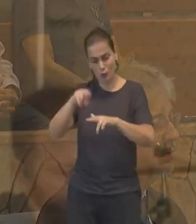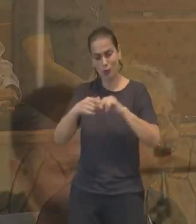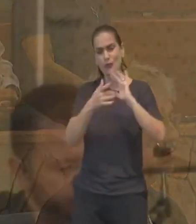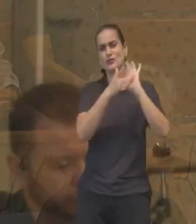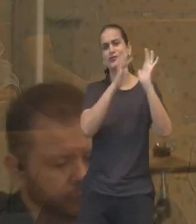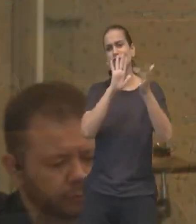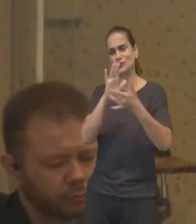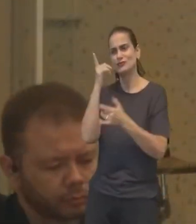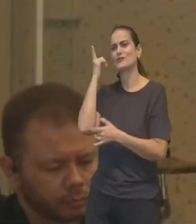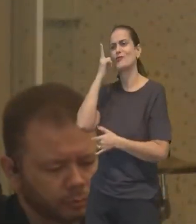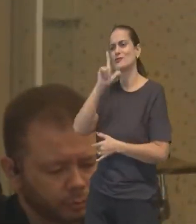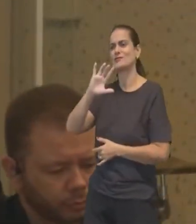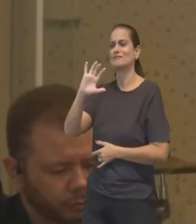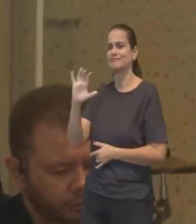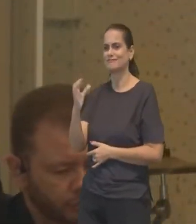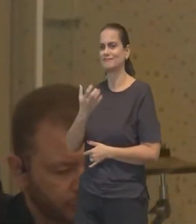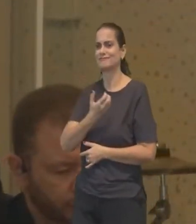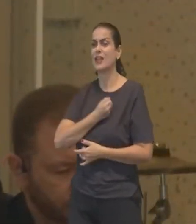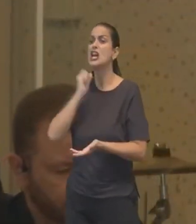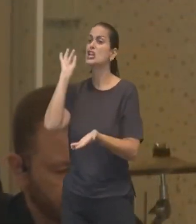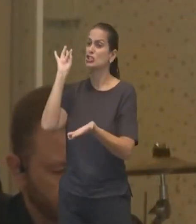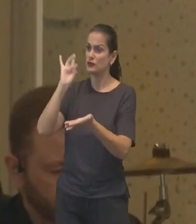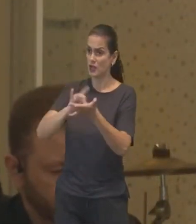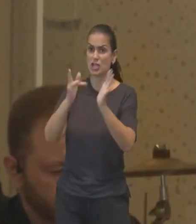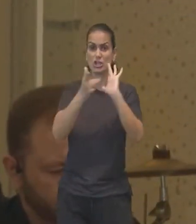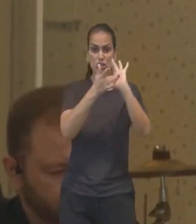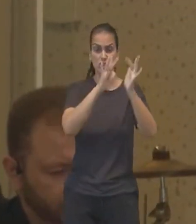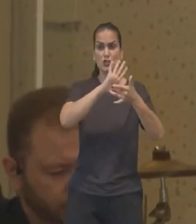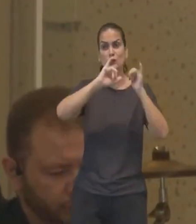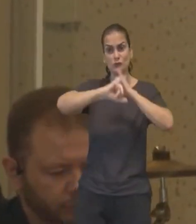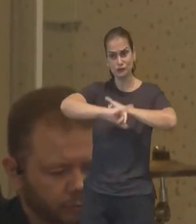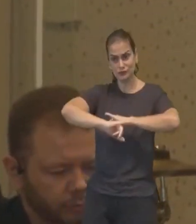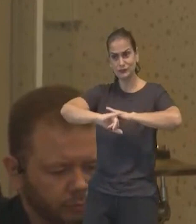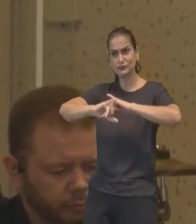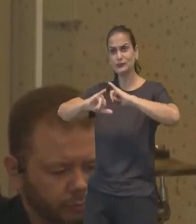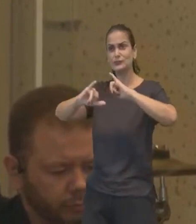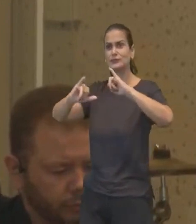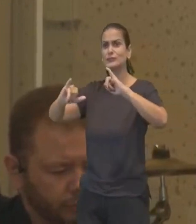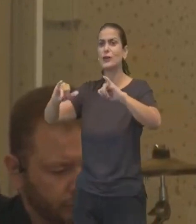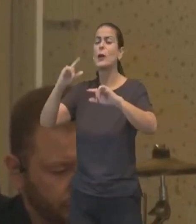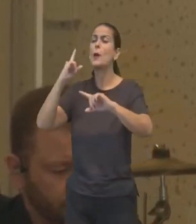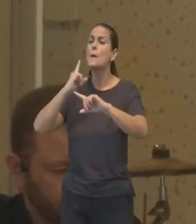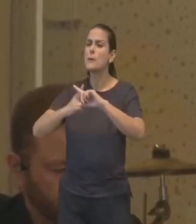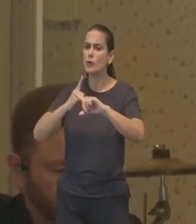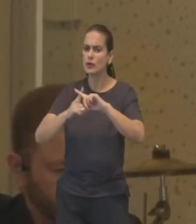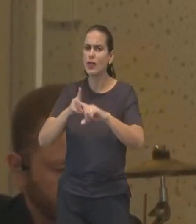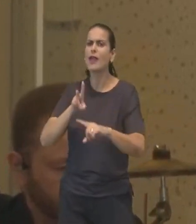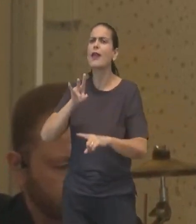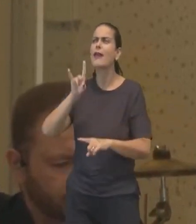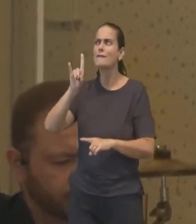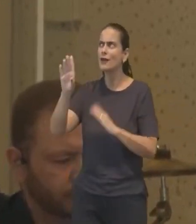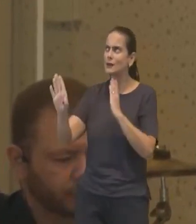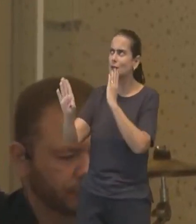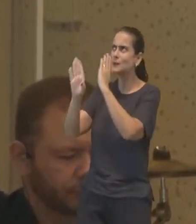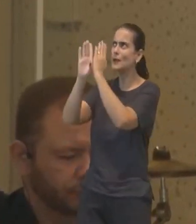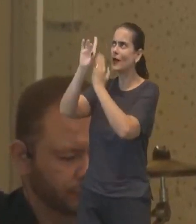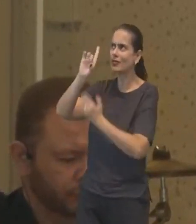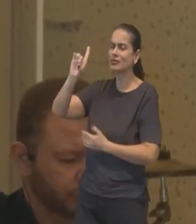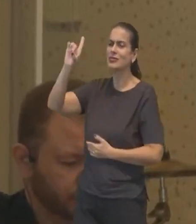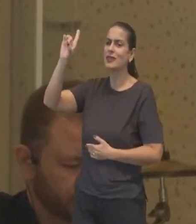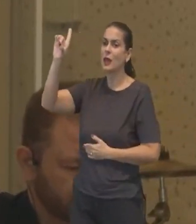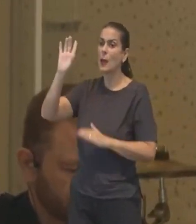Em verdade eu vos digo, porque eu vou para o Pai.